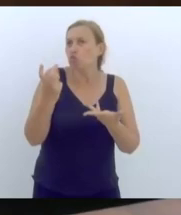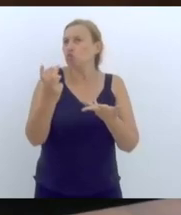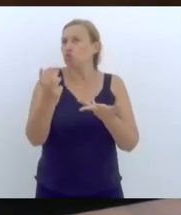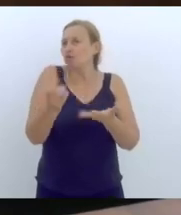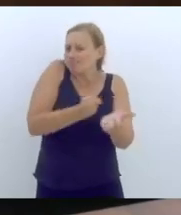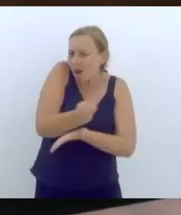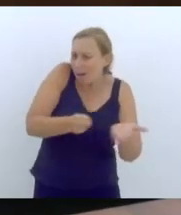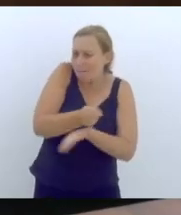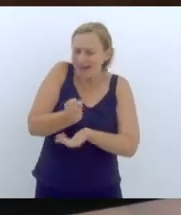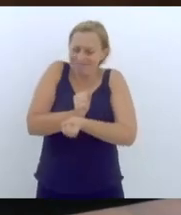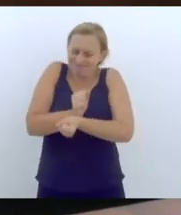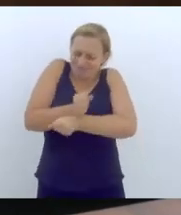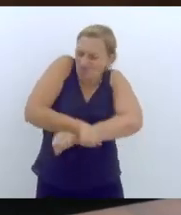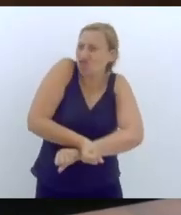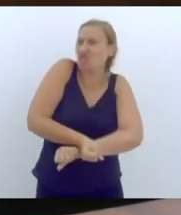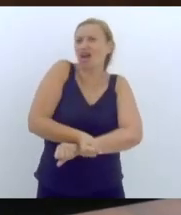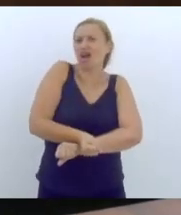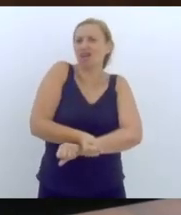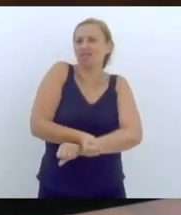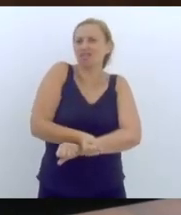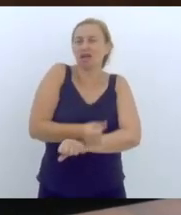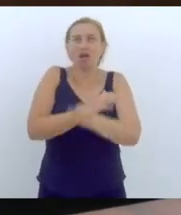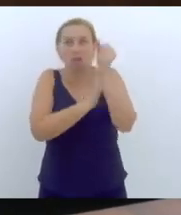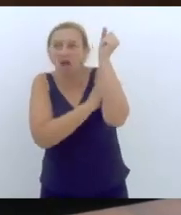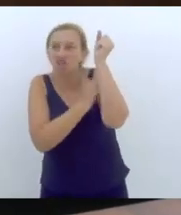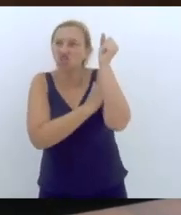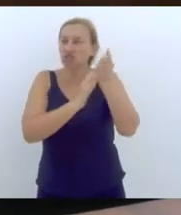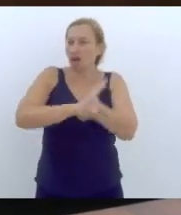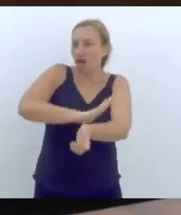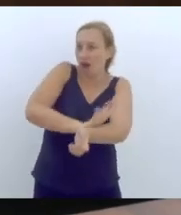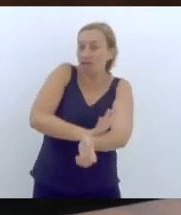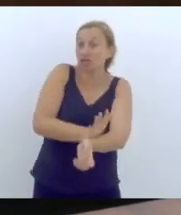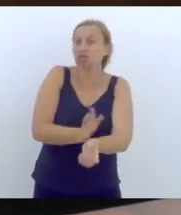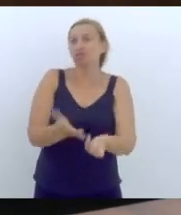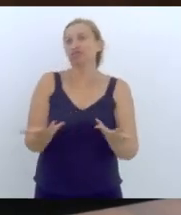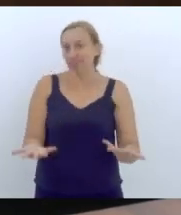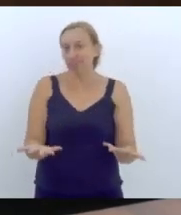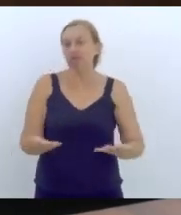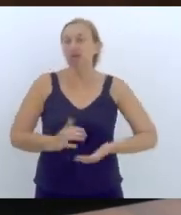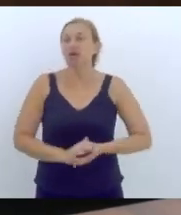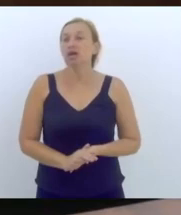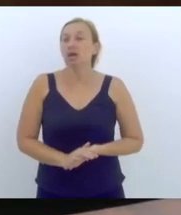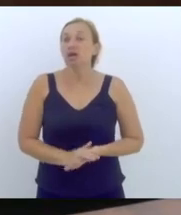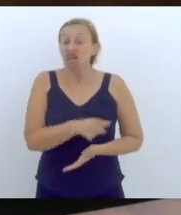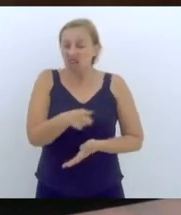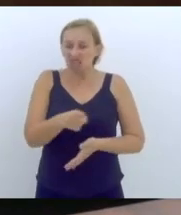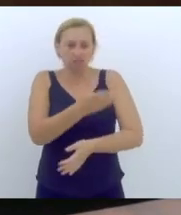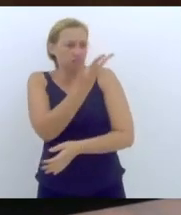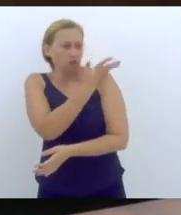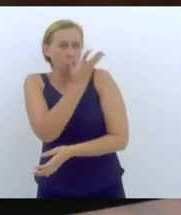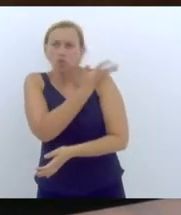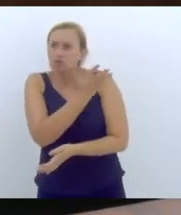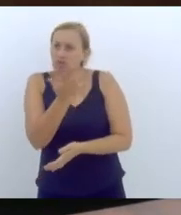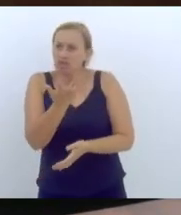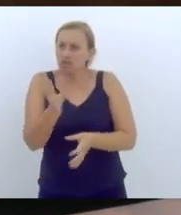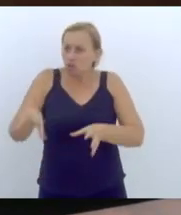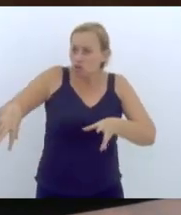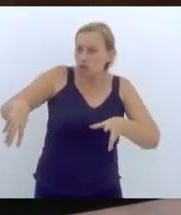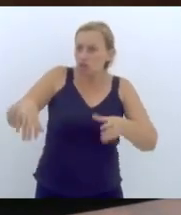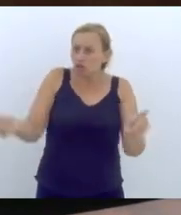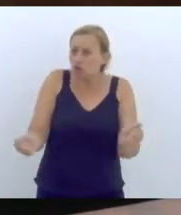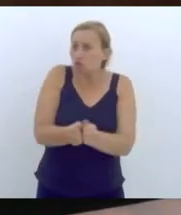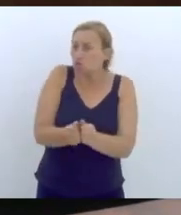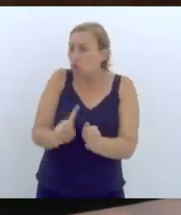uma base escravocrata, machista, racista e intolerante. E esses preconceitos, uns se fundem com